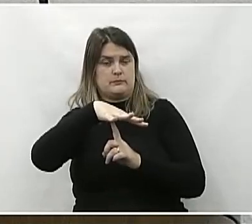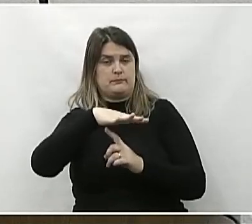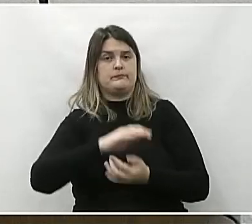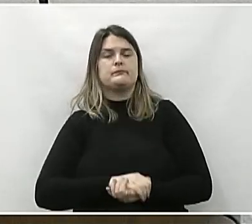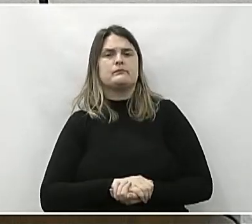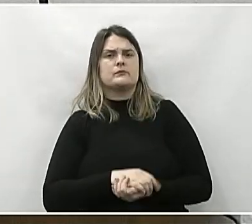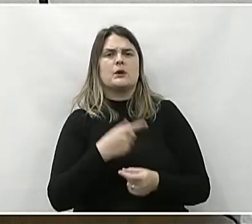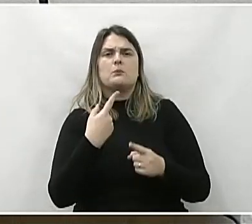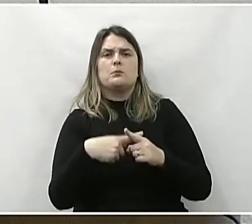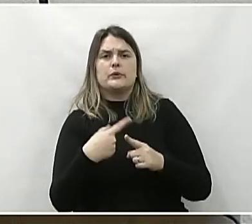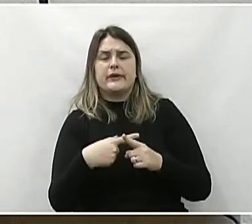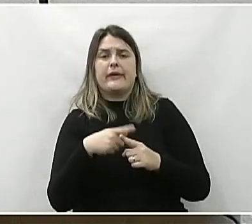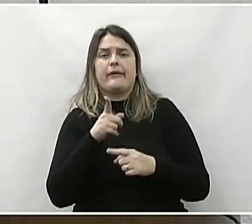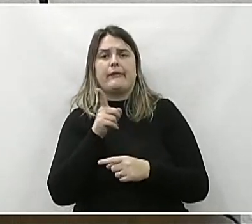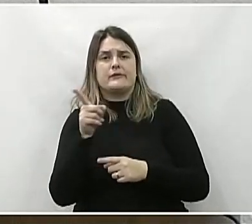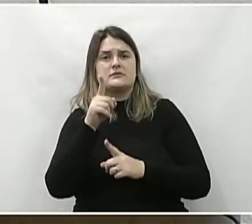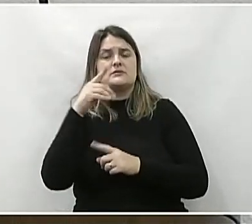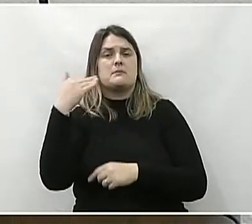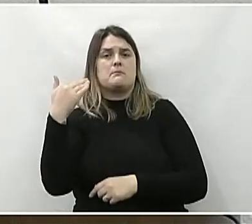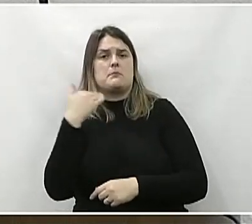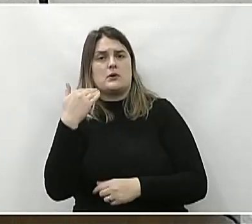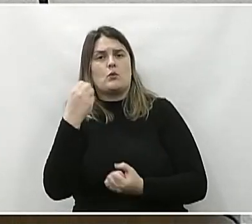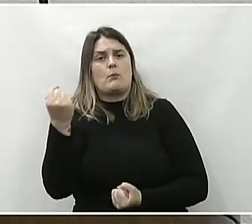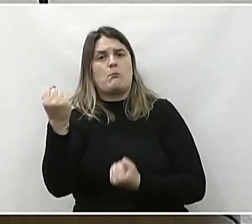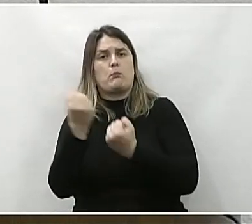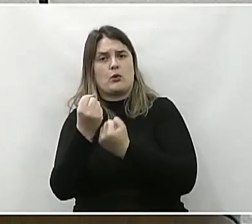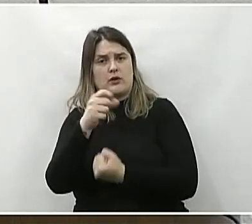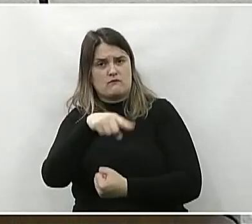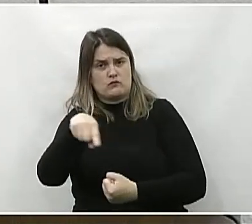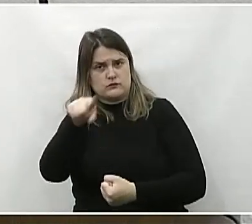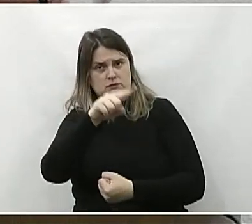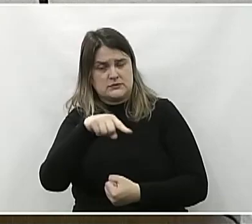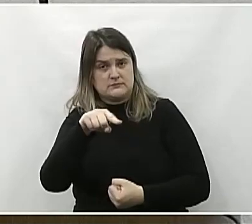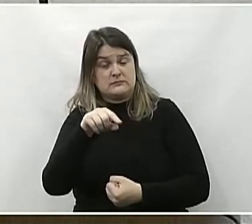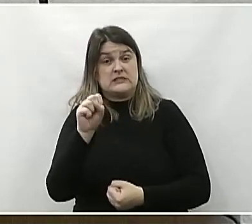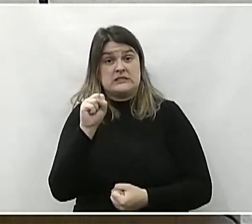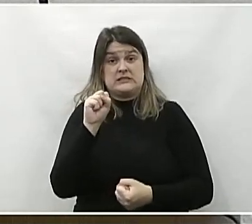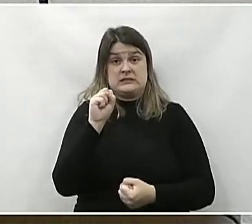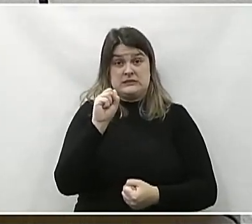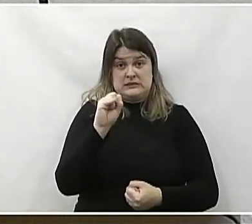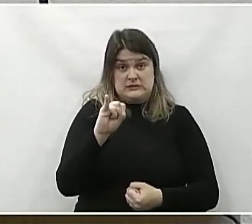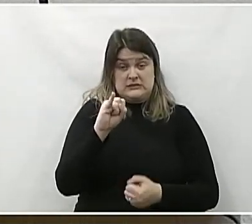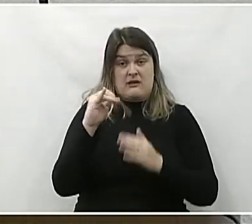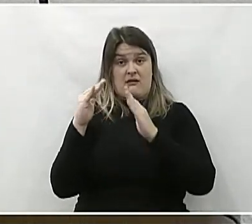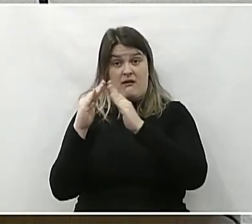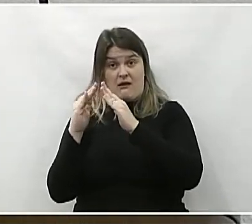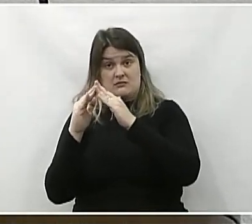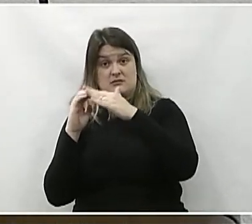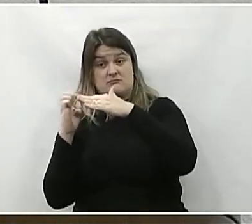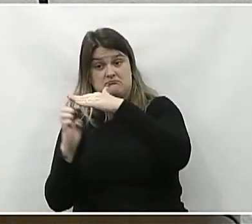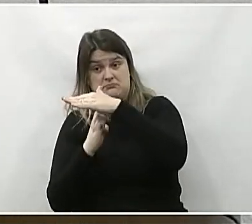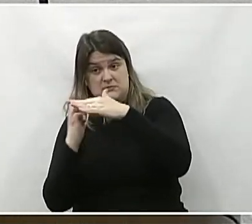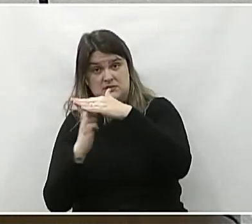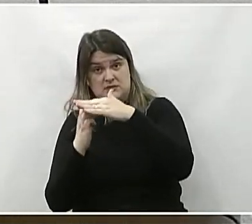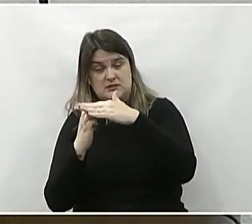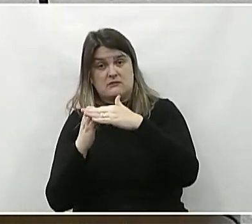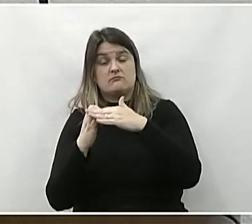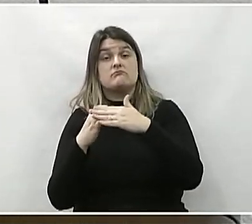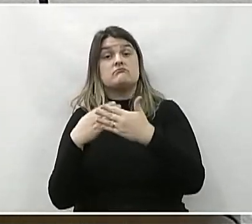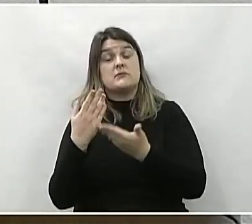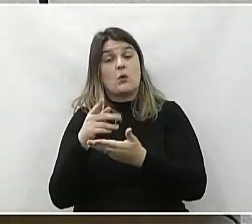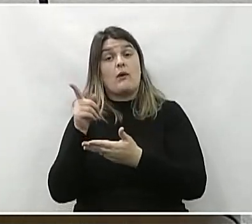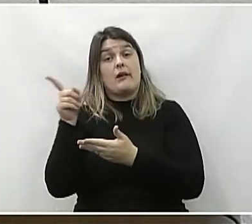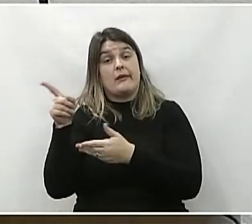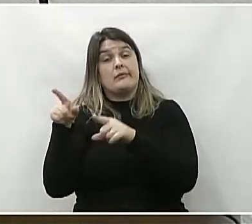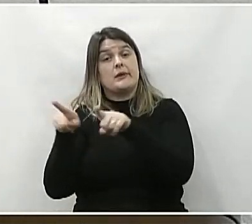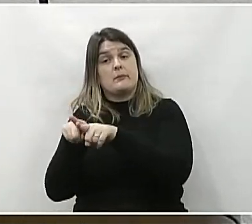Ah e por que não esse banco está ao lado de vocês se a na casa do Empreendedor que estão esteja